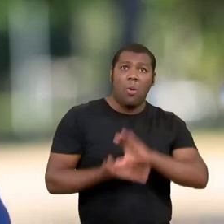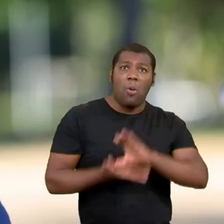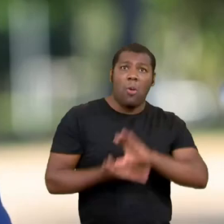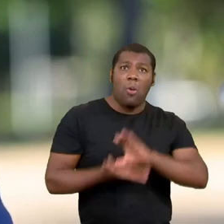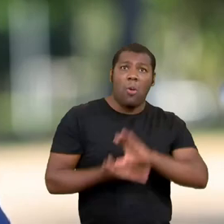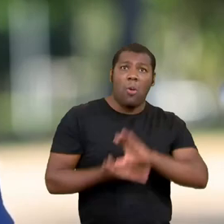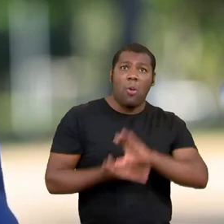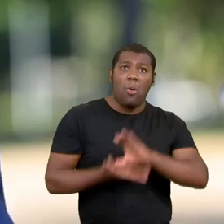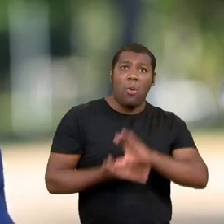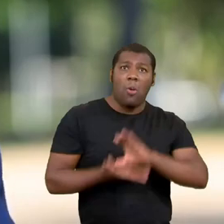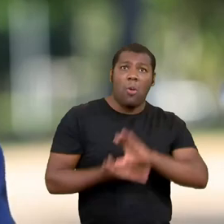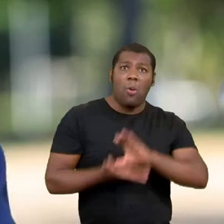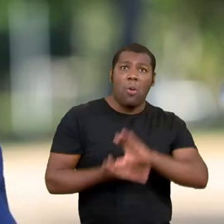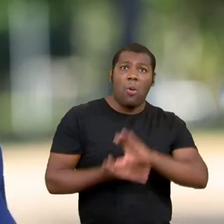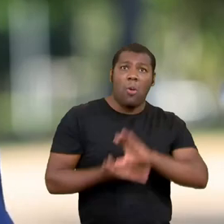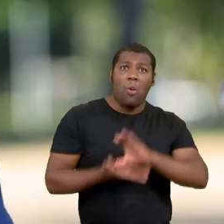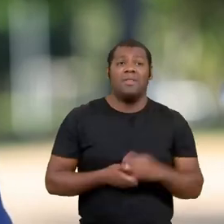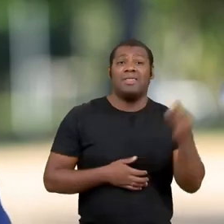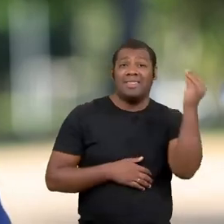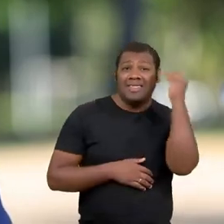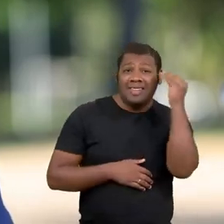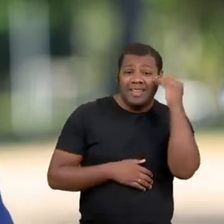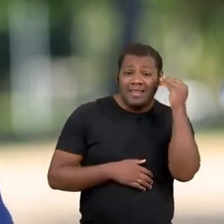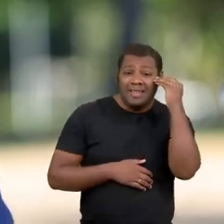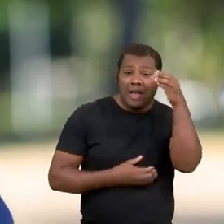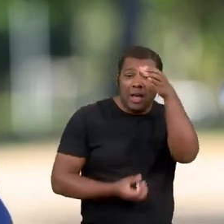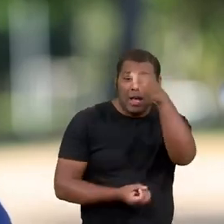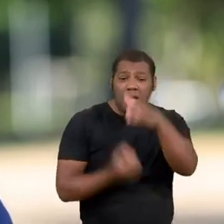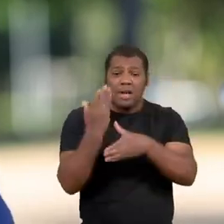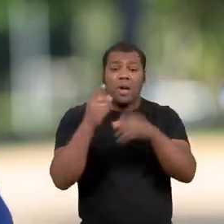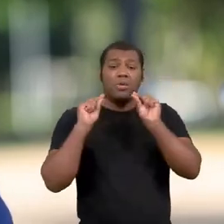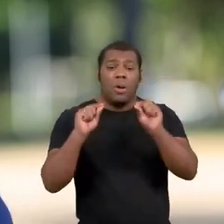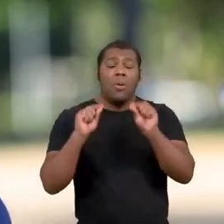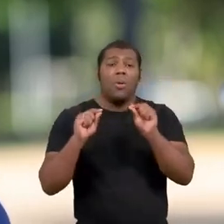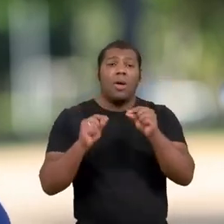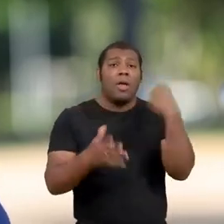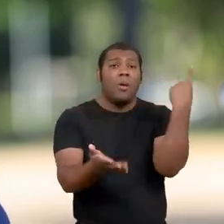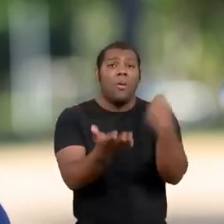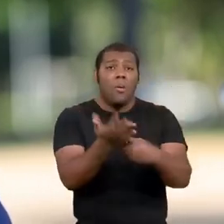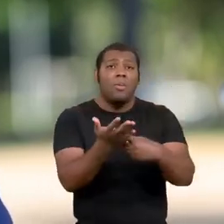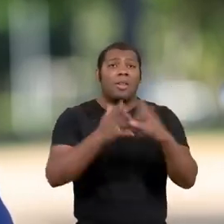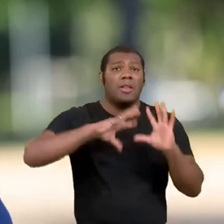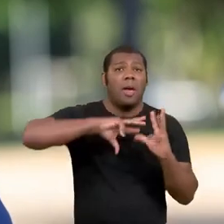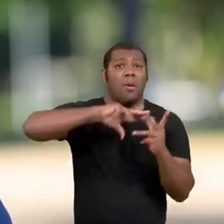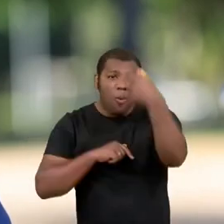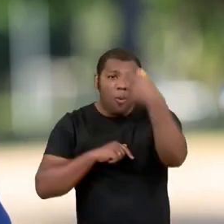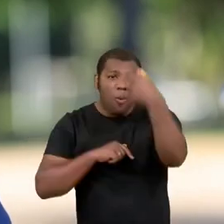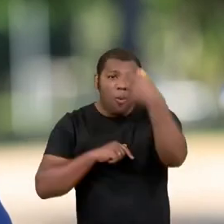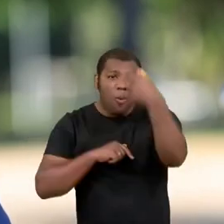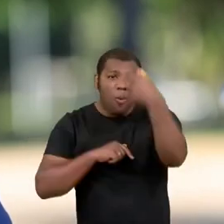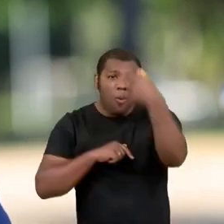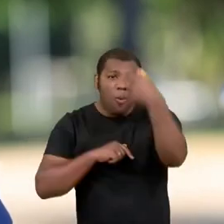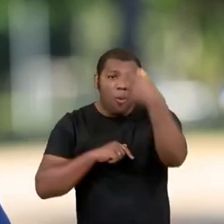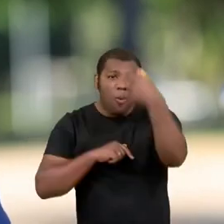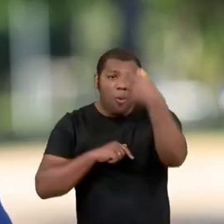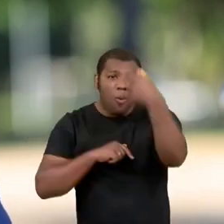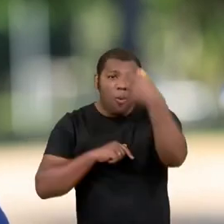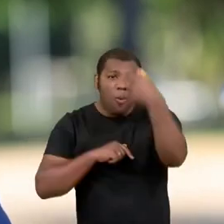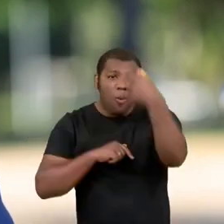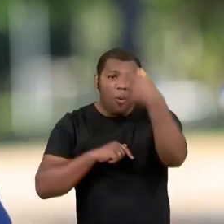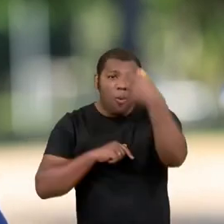para tentar criar uma consciência mundial de que não é explicável que nós